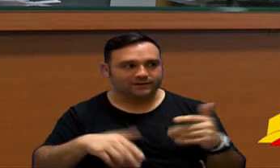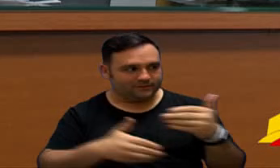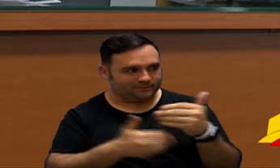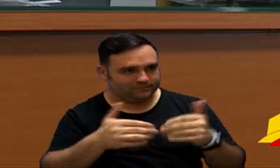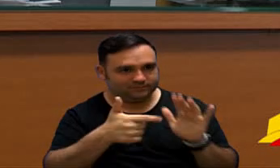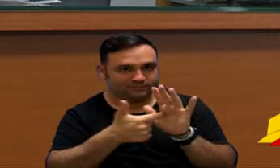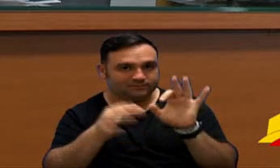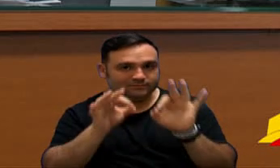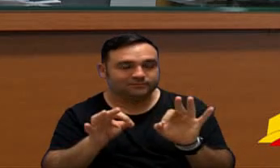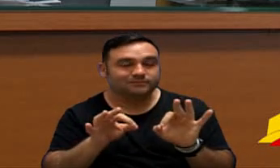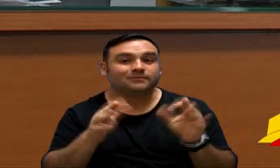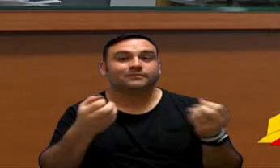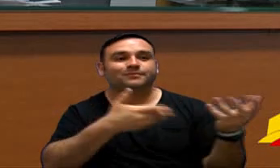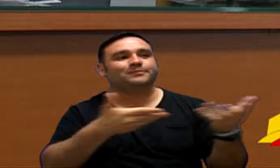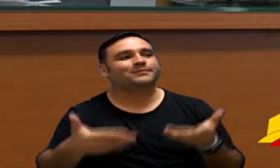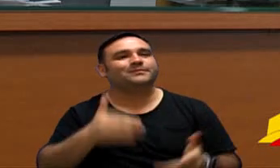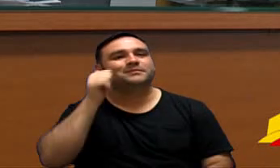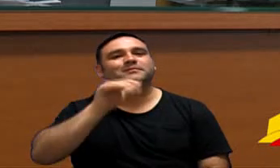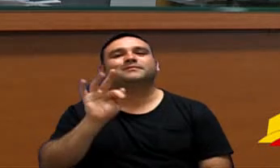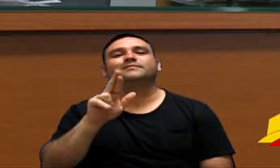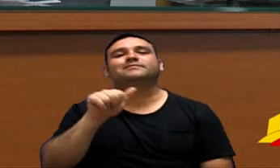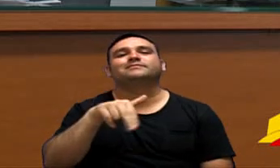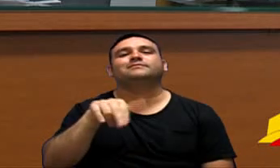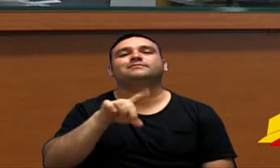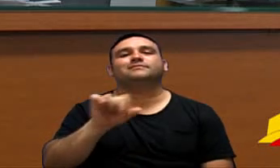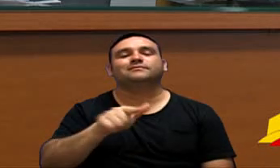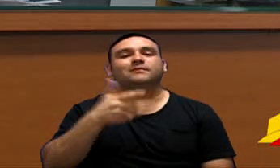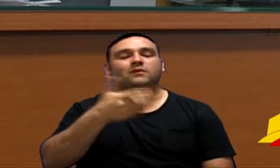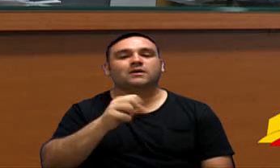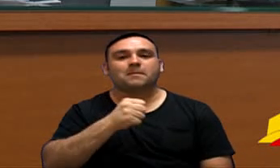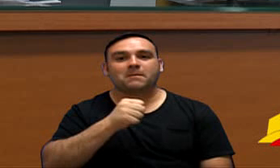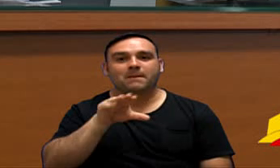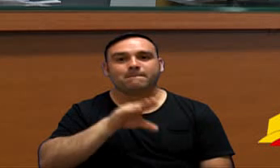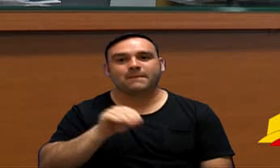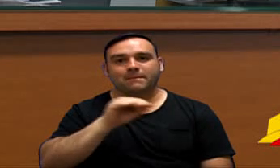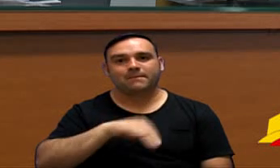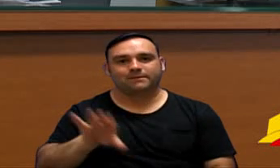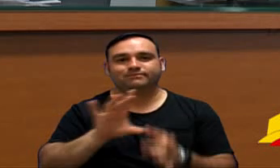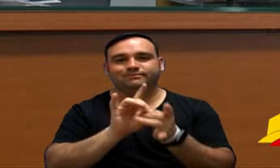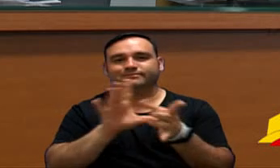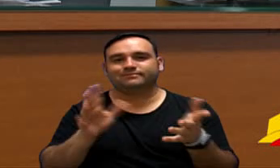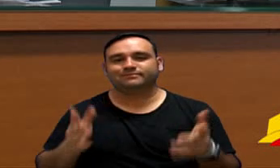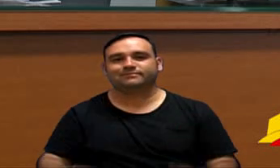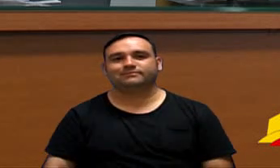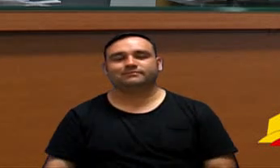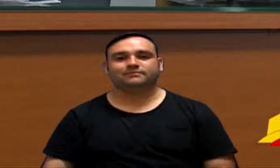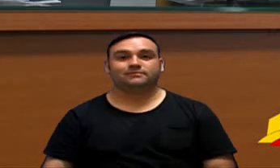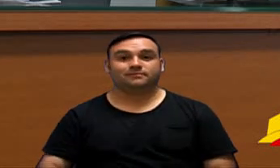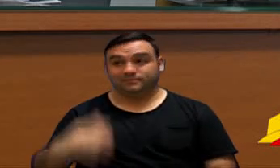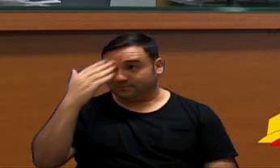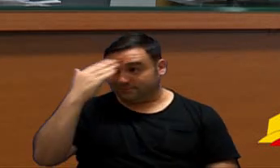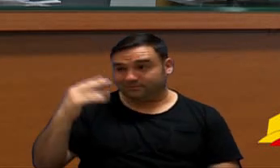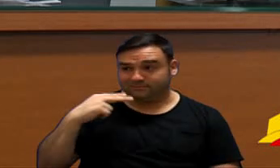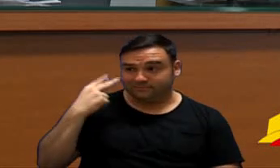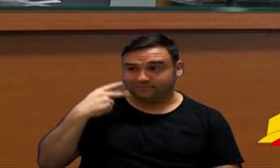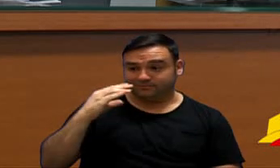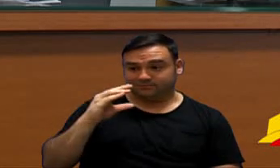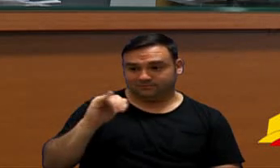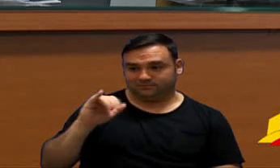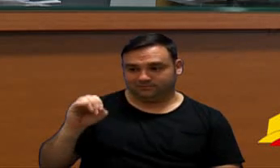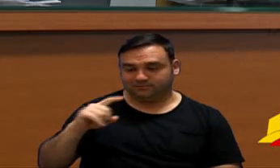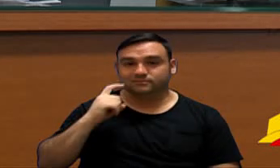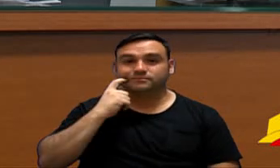ponto. Seja bem-vinda, Fernanda. Seu microfone está liberado, tá bom? Obrigada, vereador